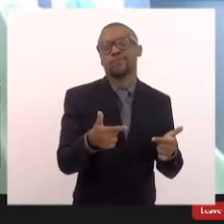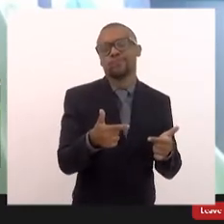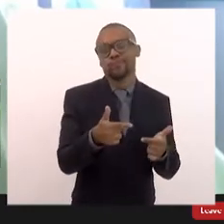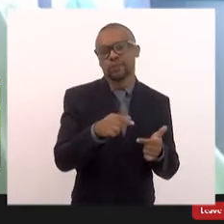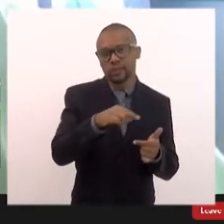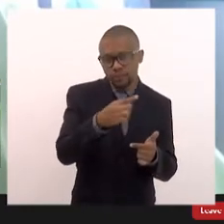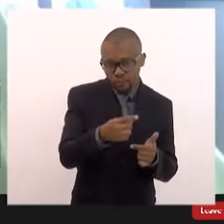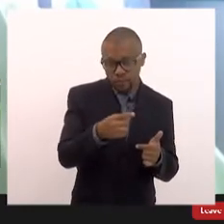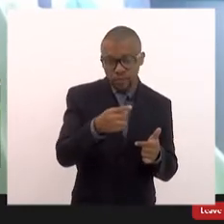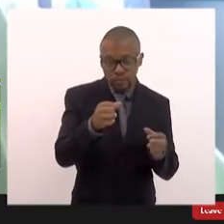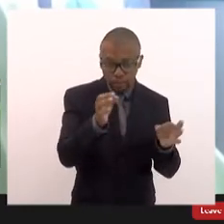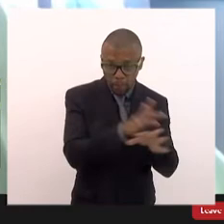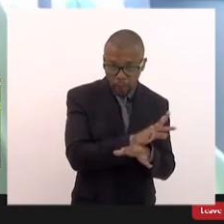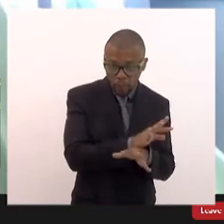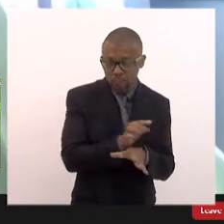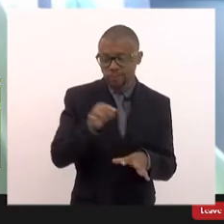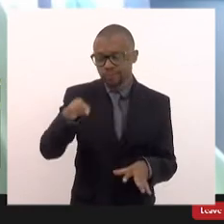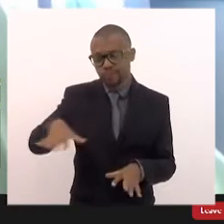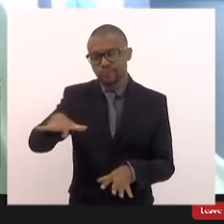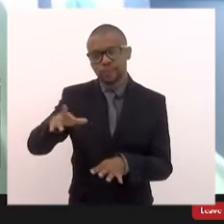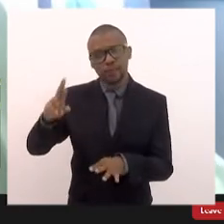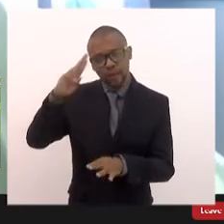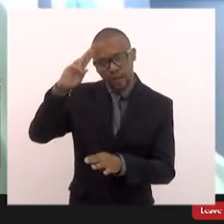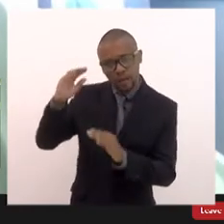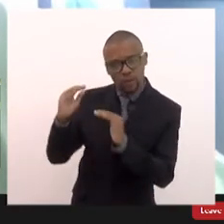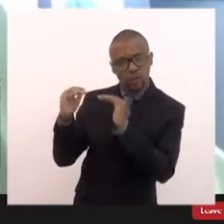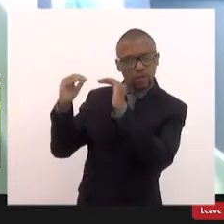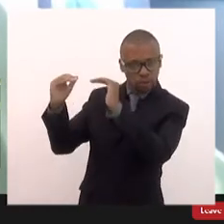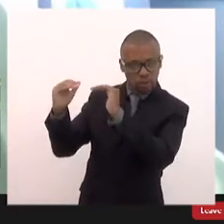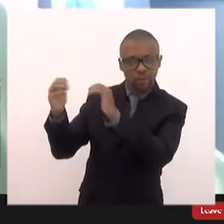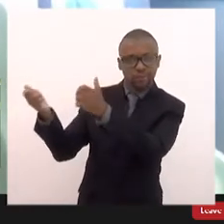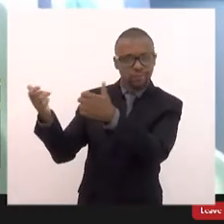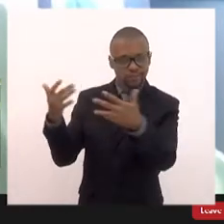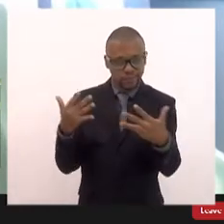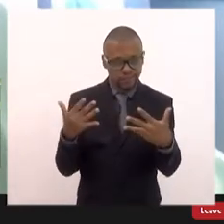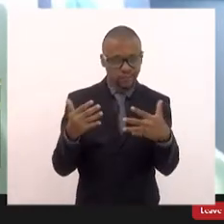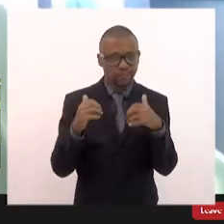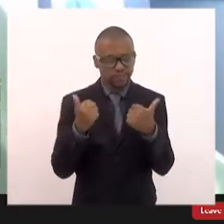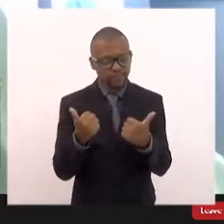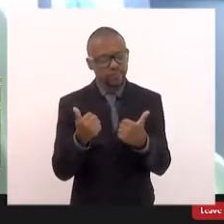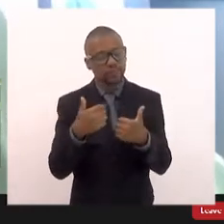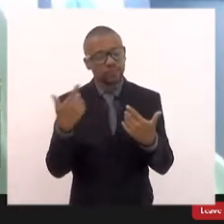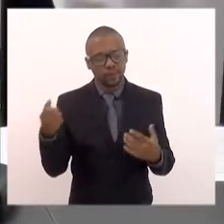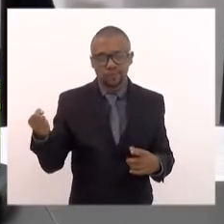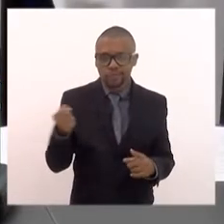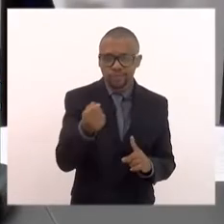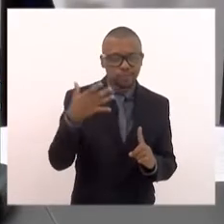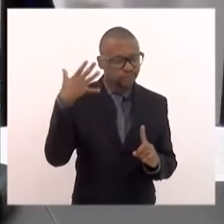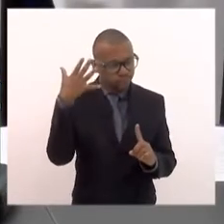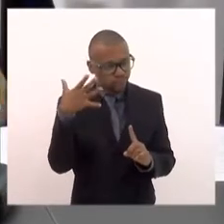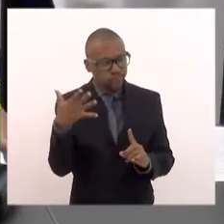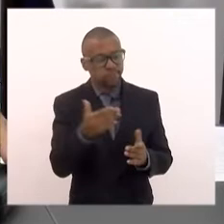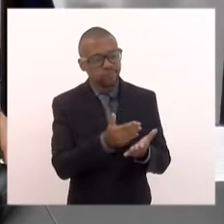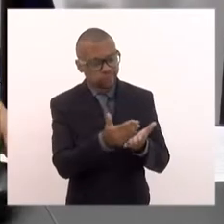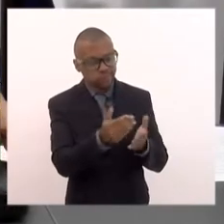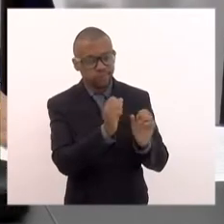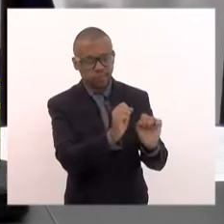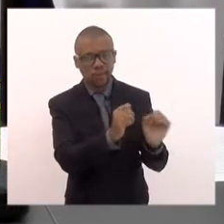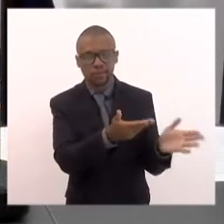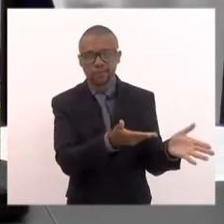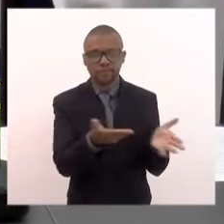rodada das autoridades. Valdec Carneiro, meu companheiro, palavra é sua. Obrigado, deputado Carlos